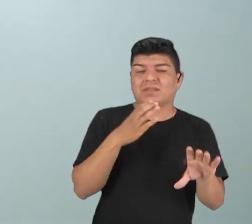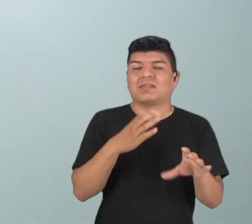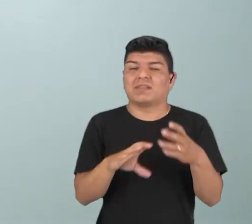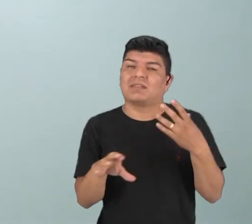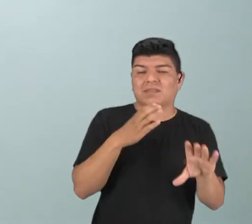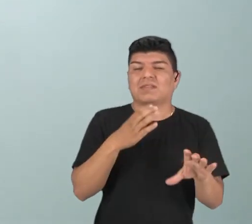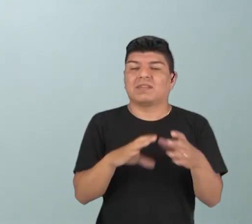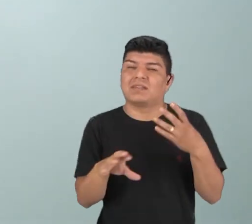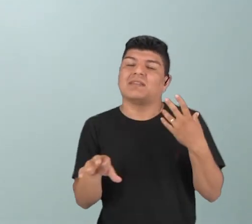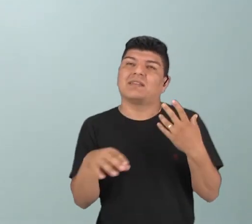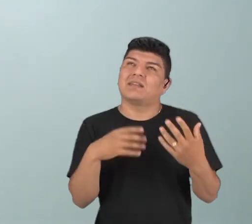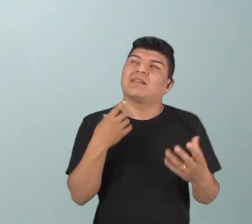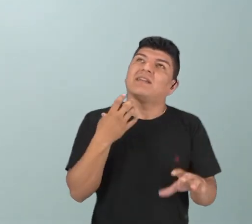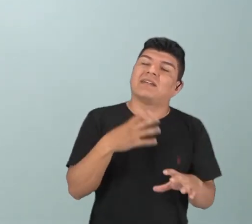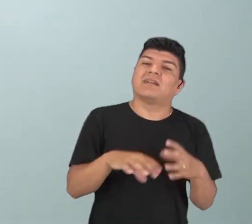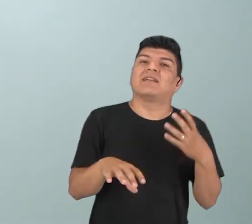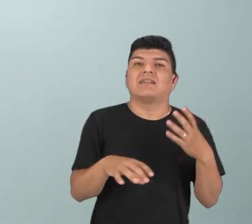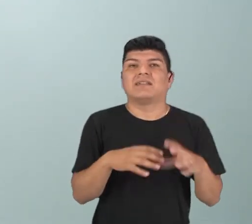cantarolar...